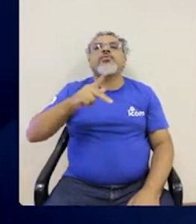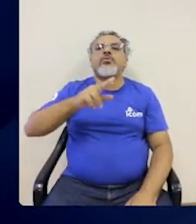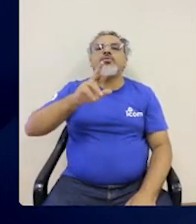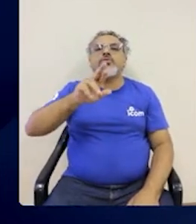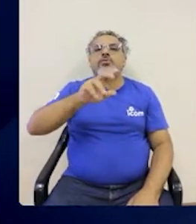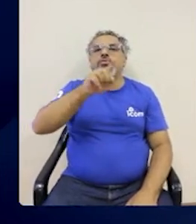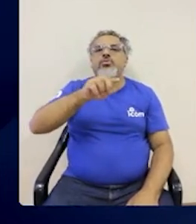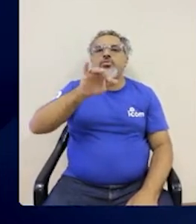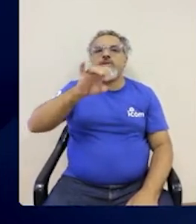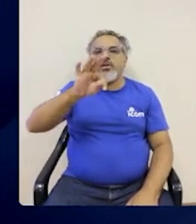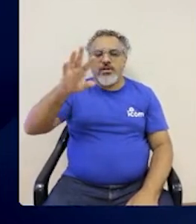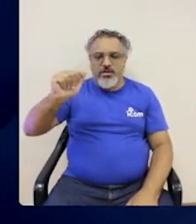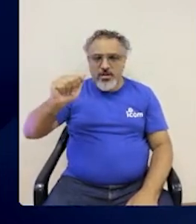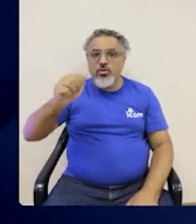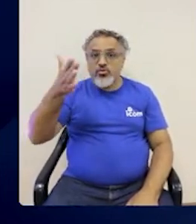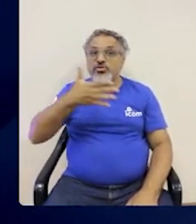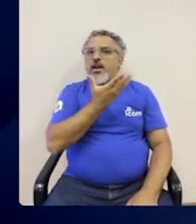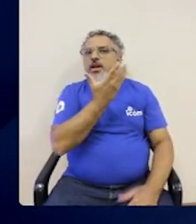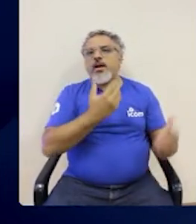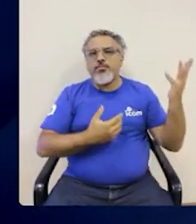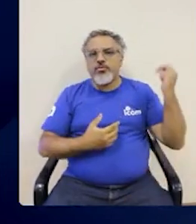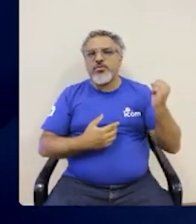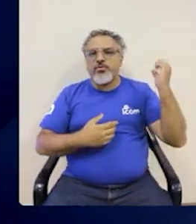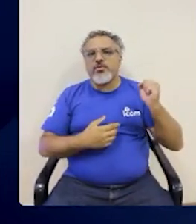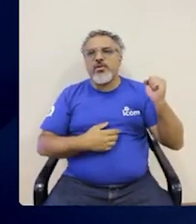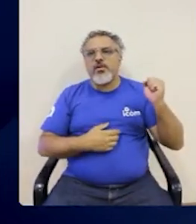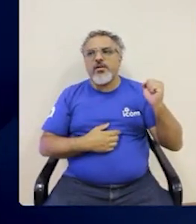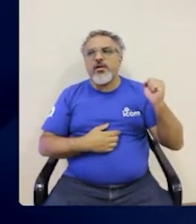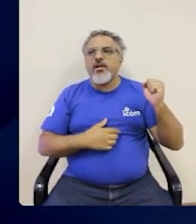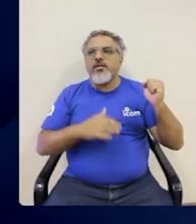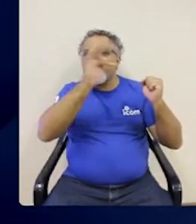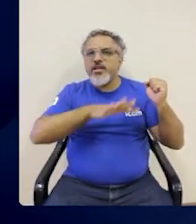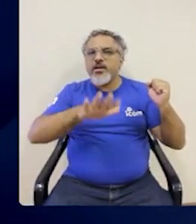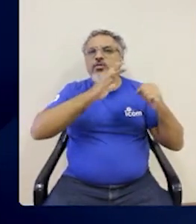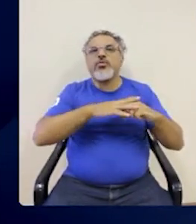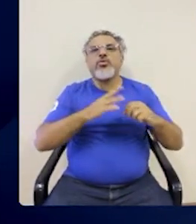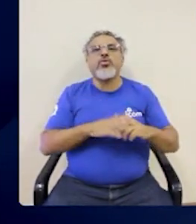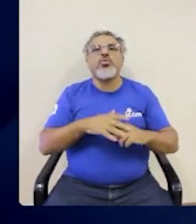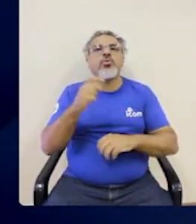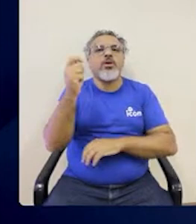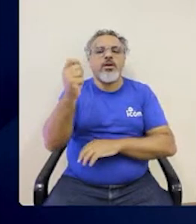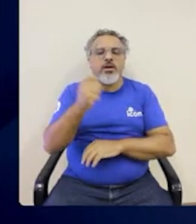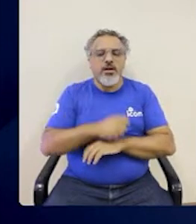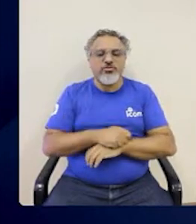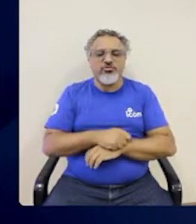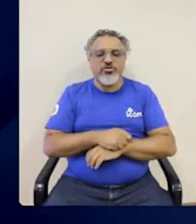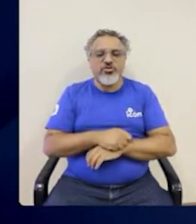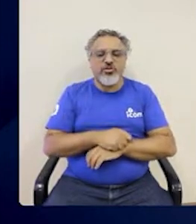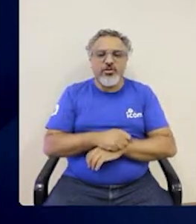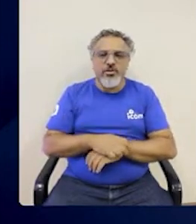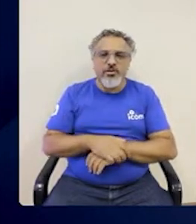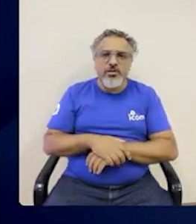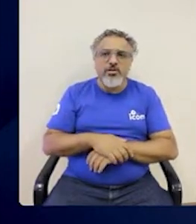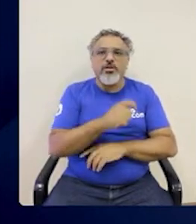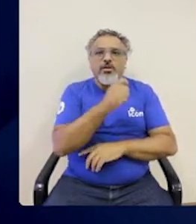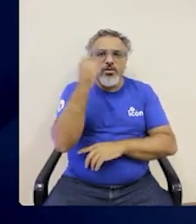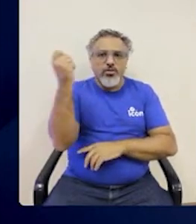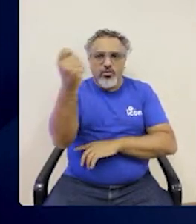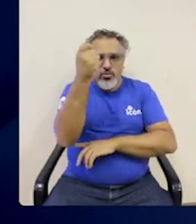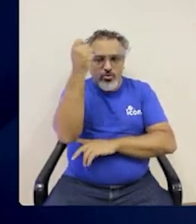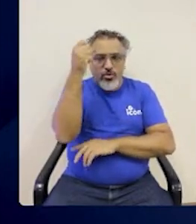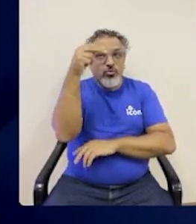aposentada da Federal do Rio Grande do Norte, que teve contribuições muito grandes, inclusive para estudo da mortalidade